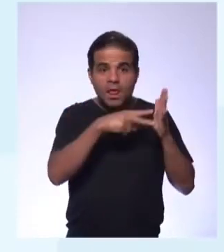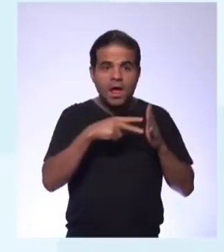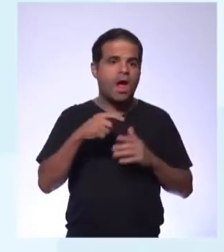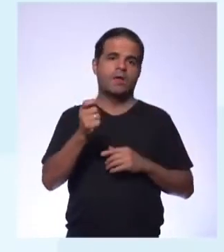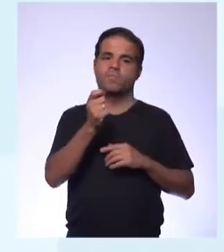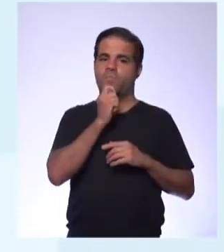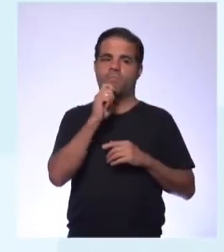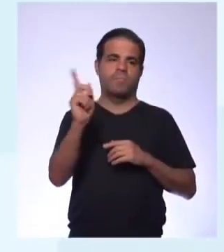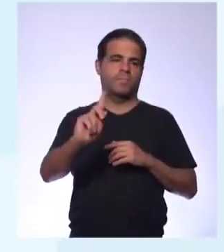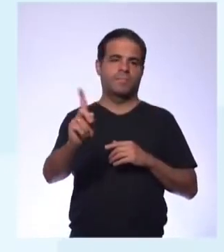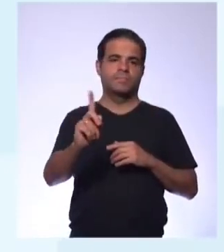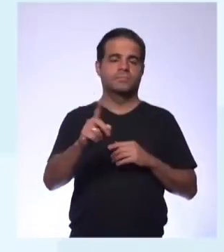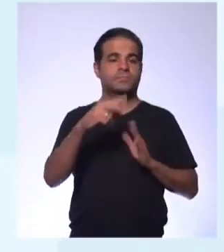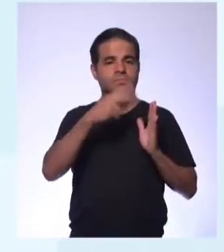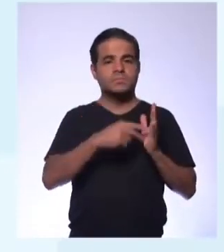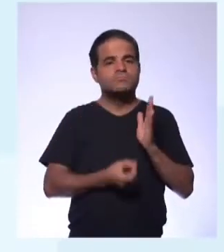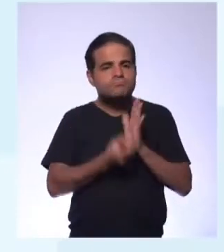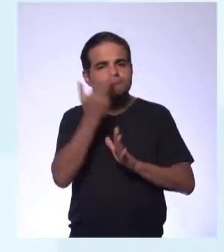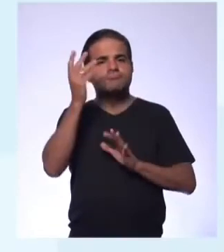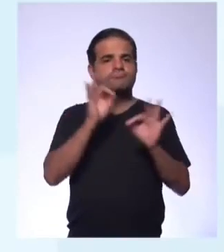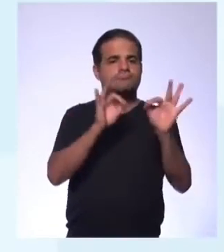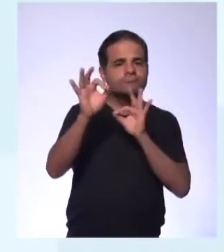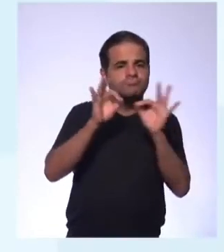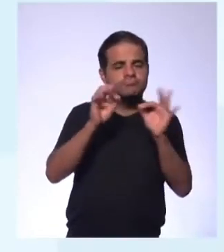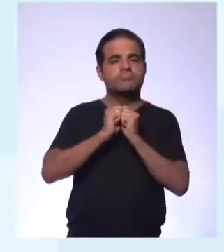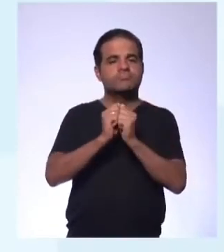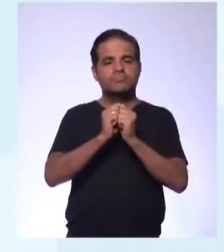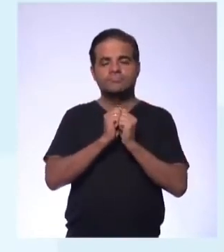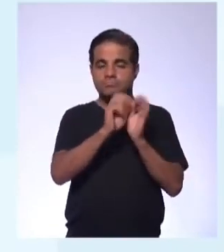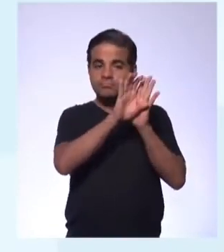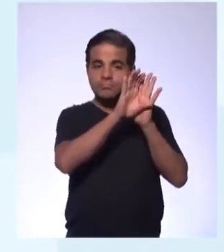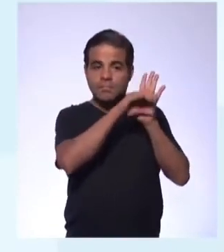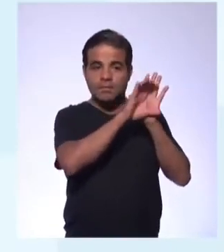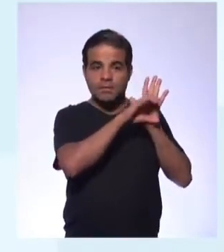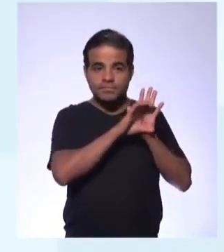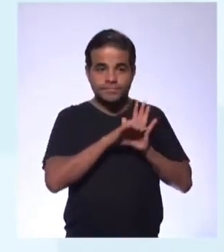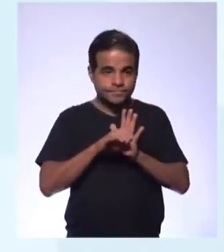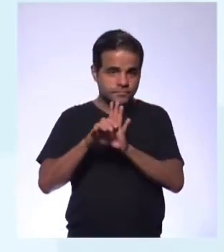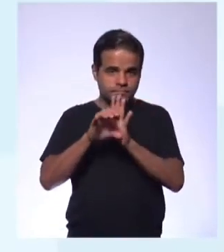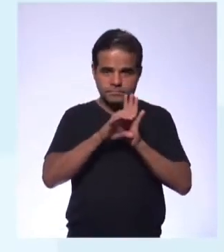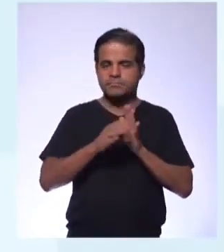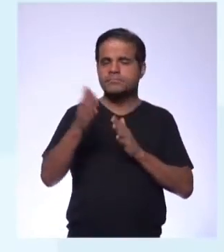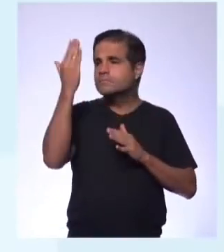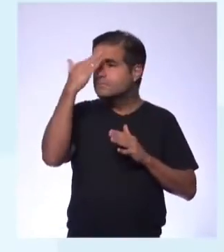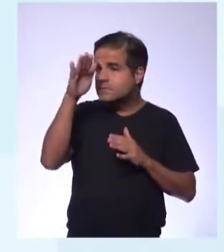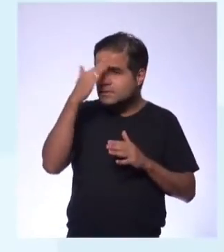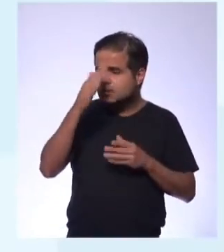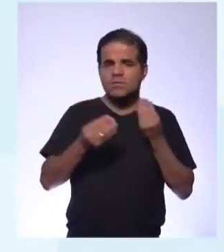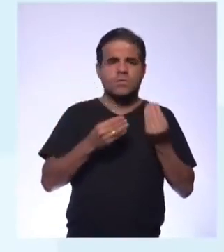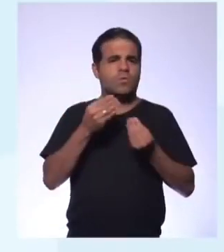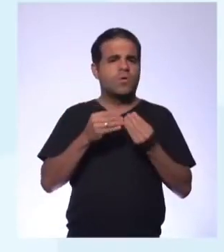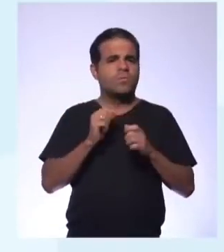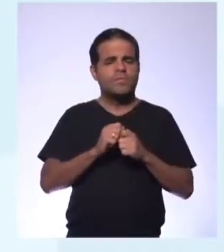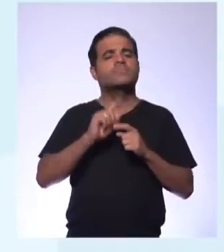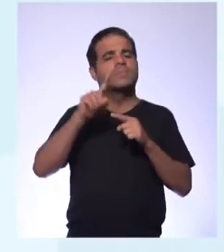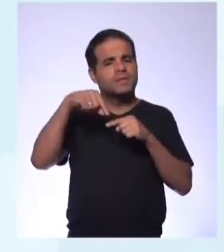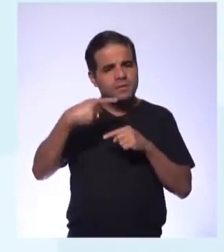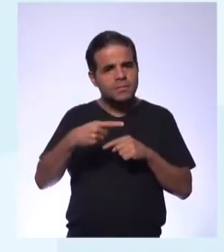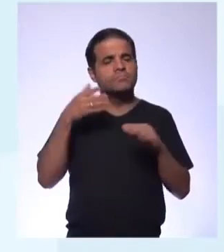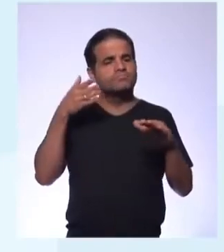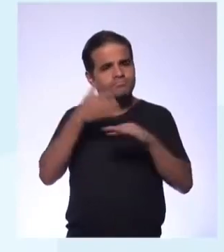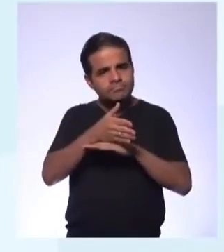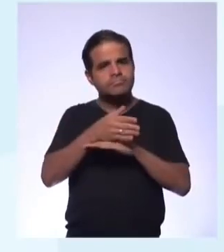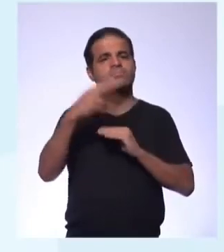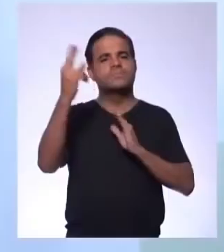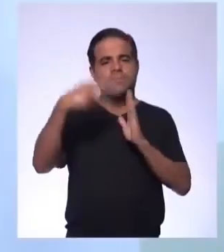vai elaborar aqui, junto com vocês, conceitos sobre resenha crítica, entender como ela funciona, para depois a gente partir